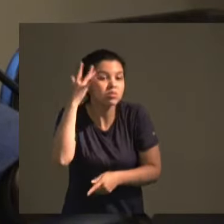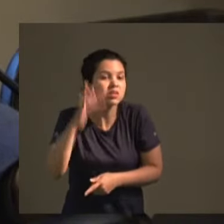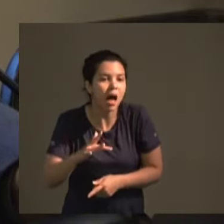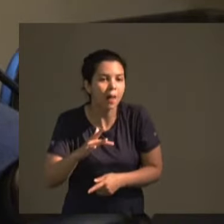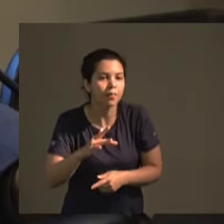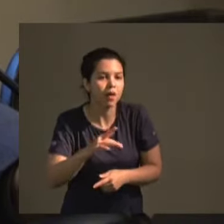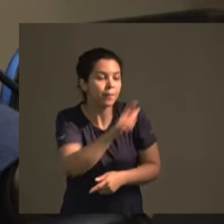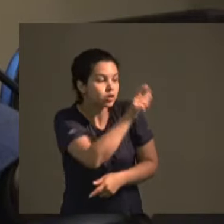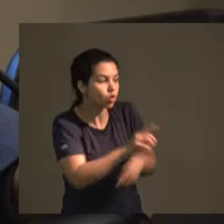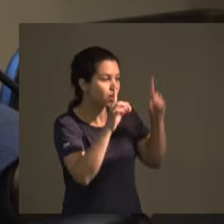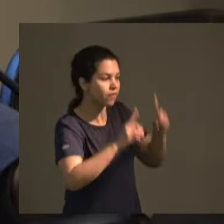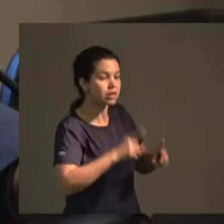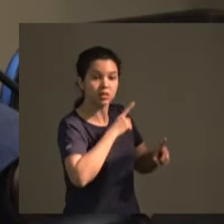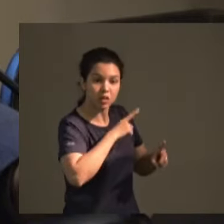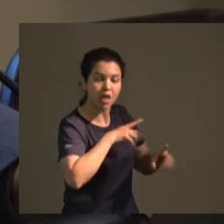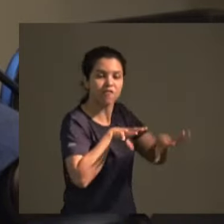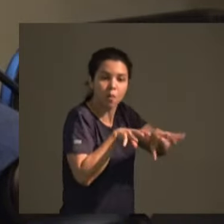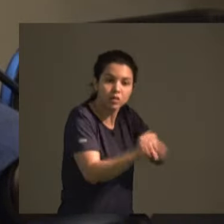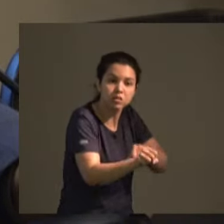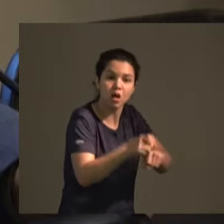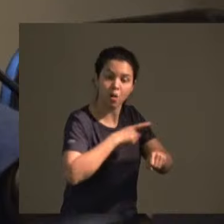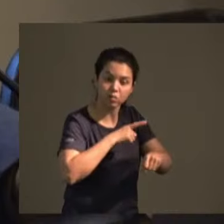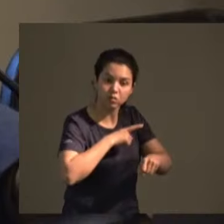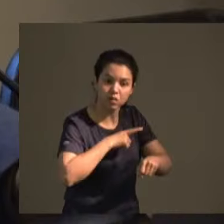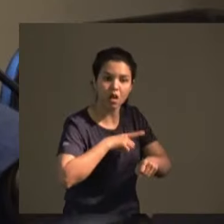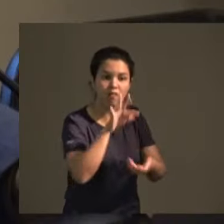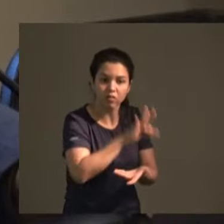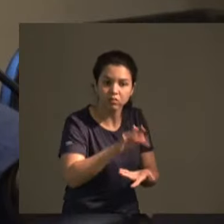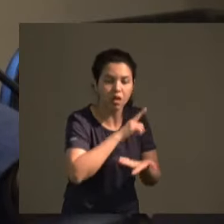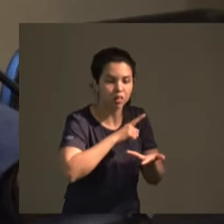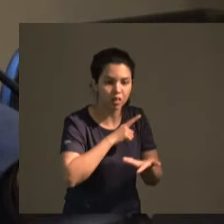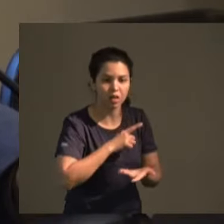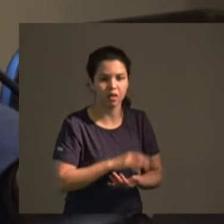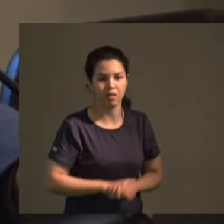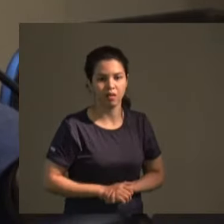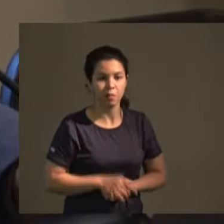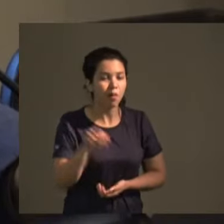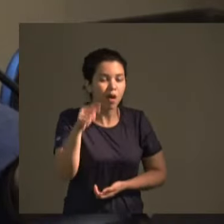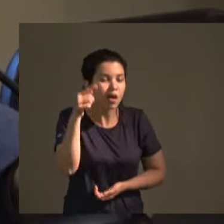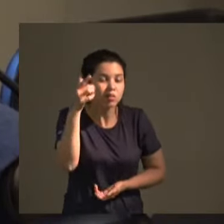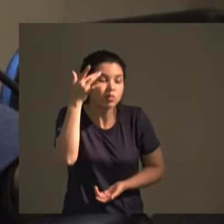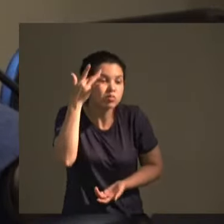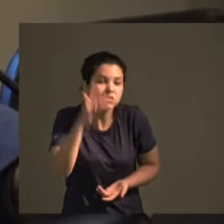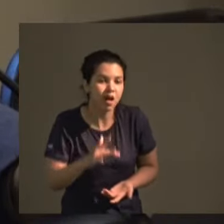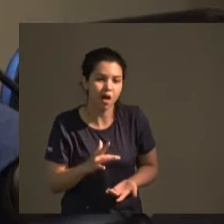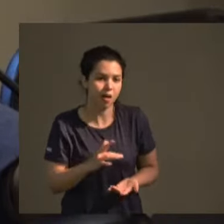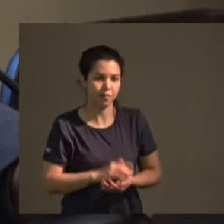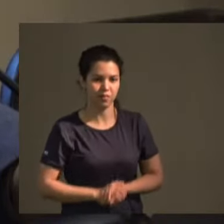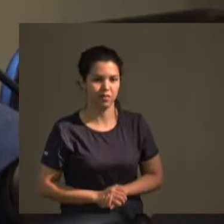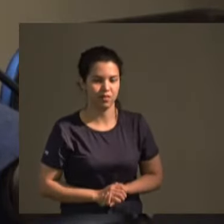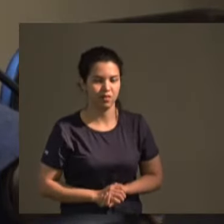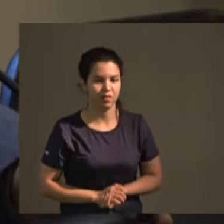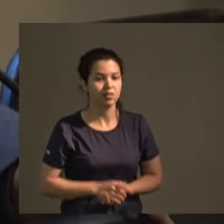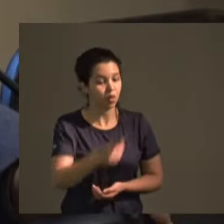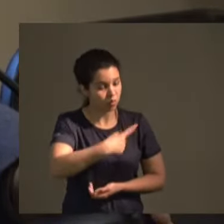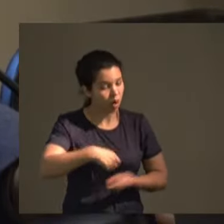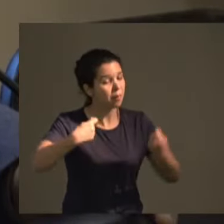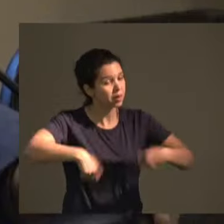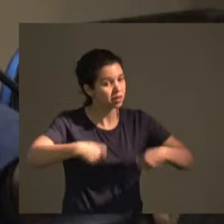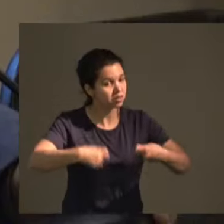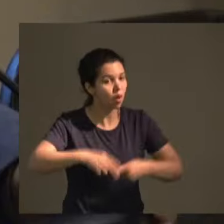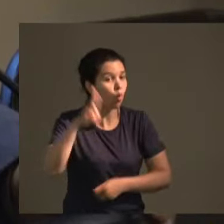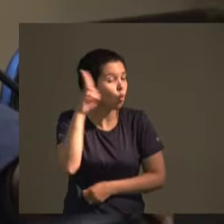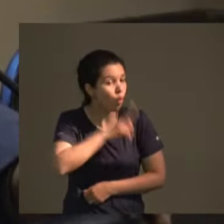graduadas, porque a expectativa deles sobre a pessoa com deficiência é muito baixa. Então, nós precisamos urgentemente